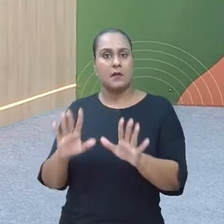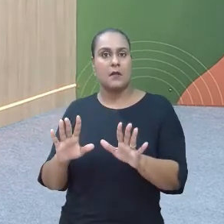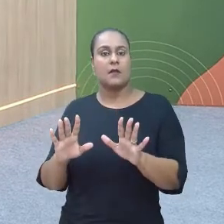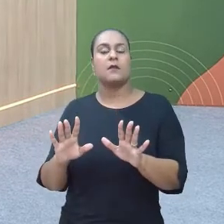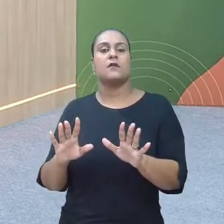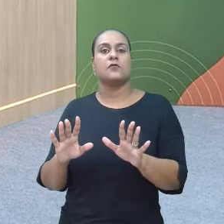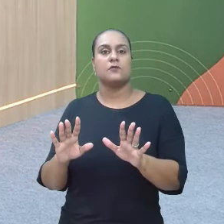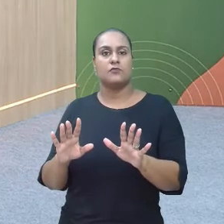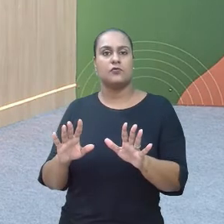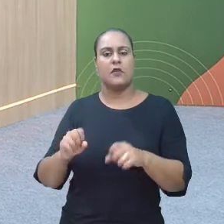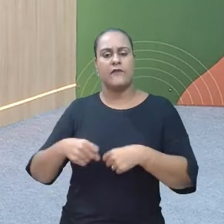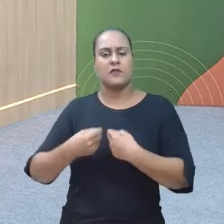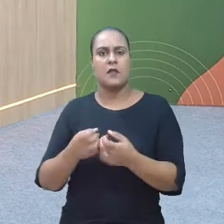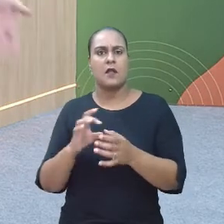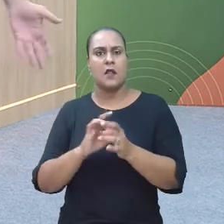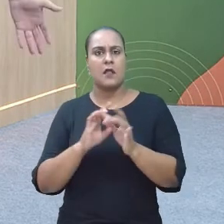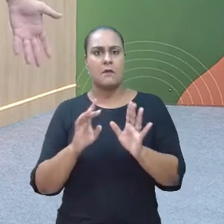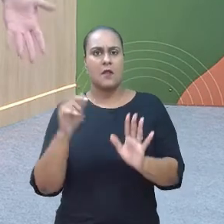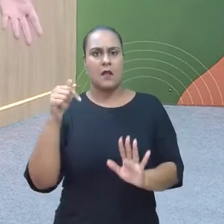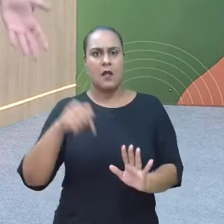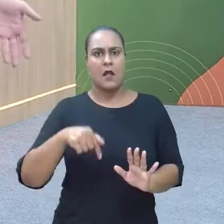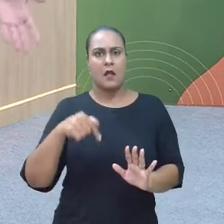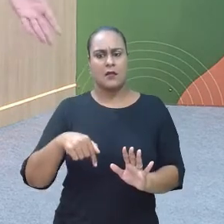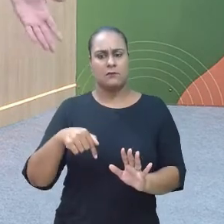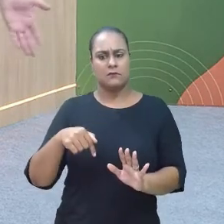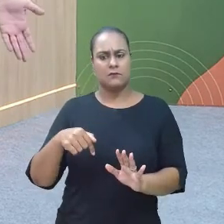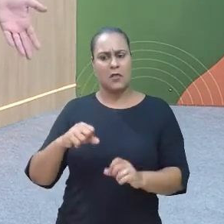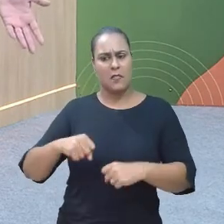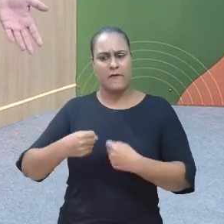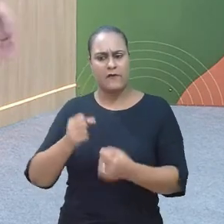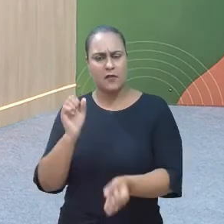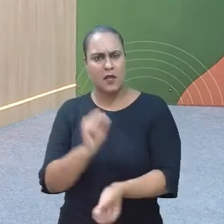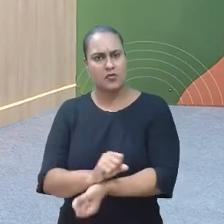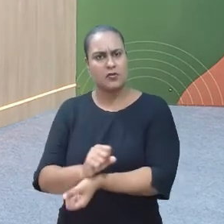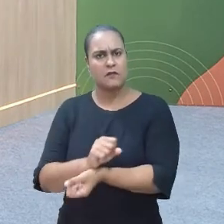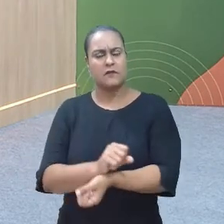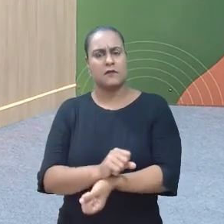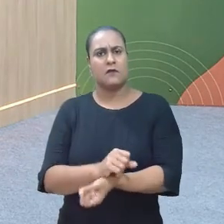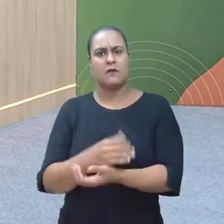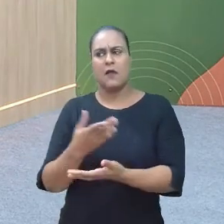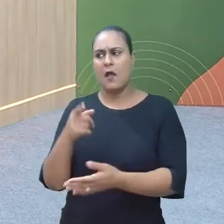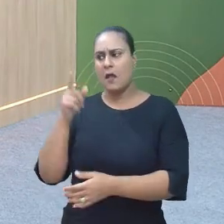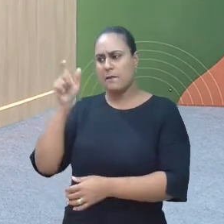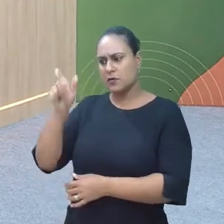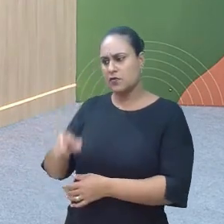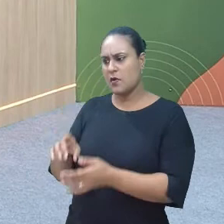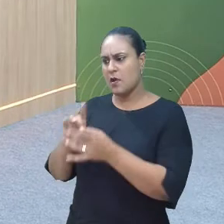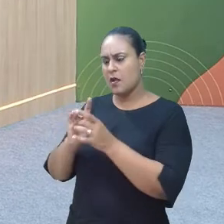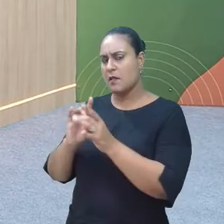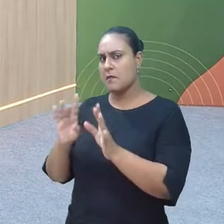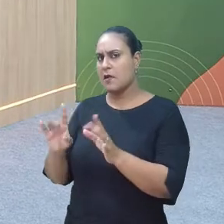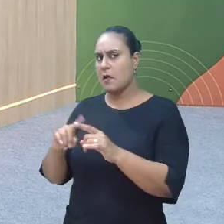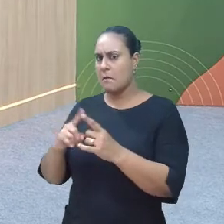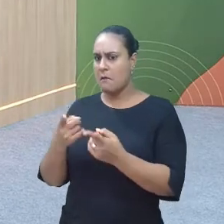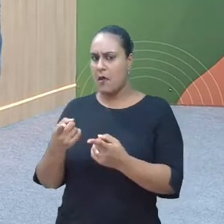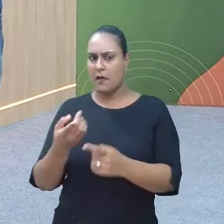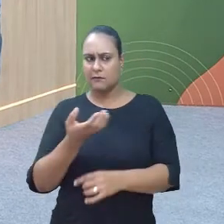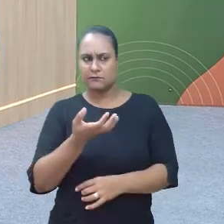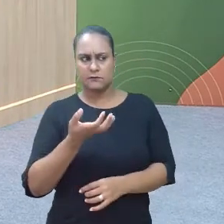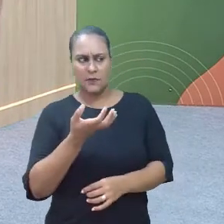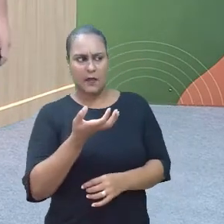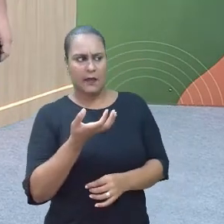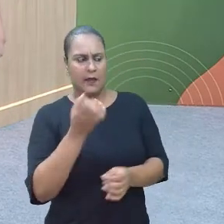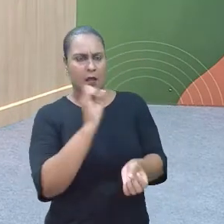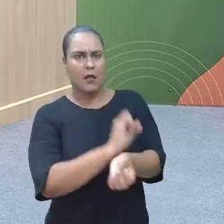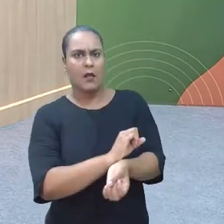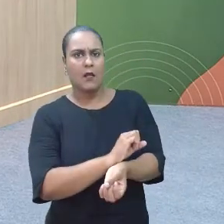clássico, defendia a ideia da liberdade, aqui se defendia a escravidão. Como é que pode um negócio desse? O cara é liberal, né, mas defende a escravidão. É